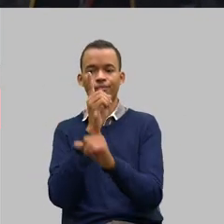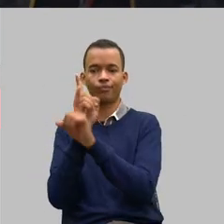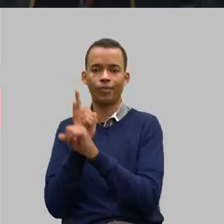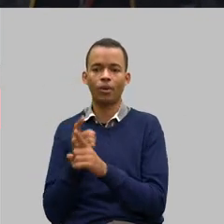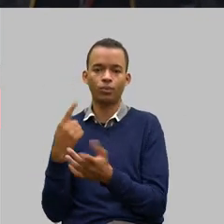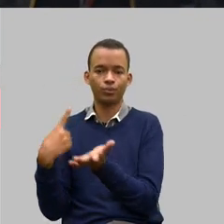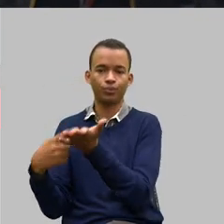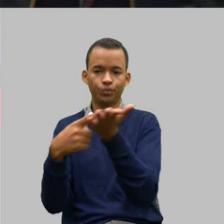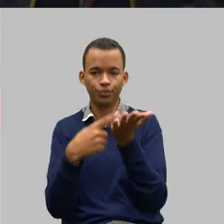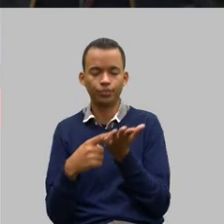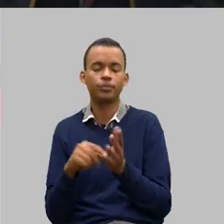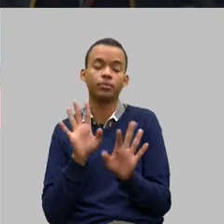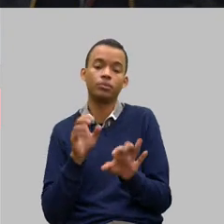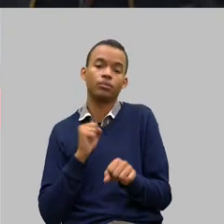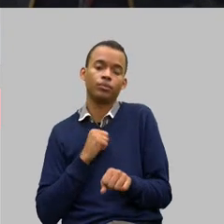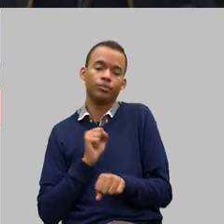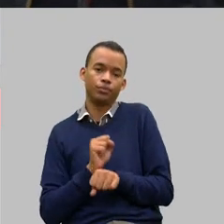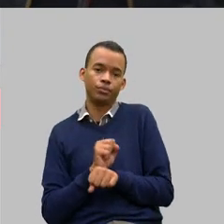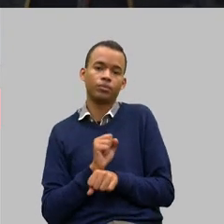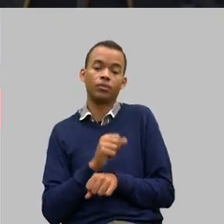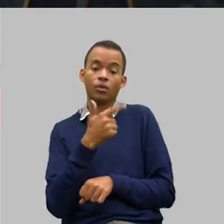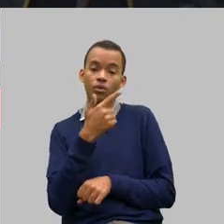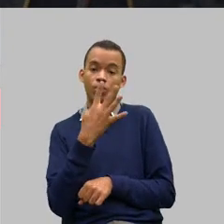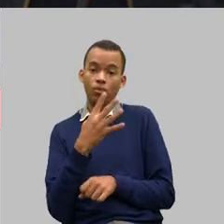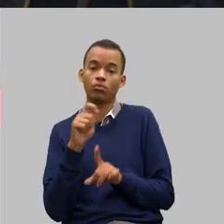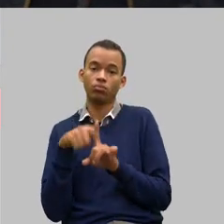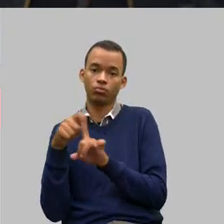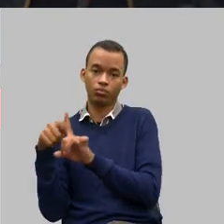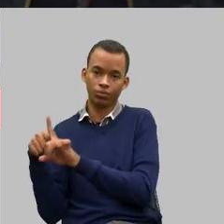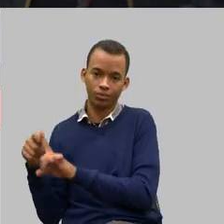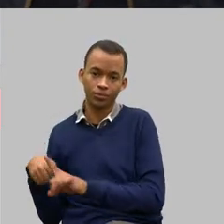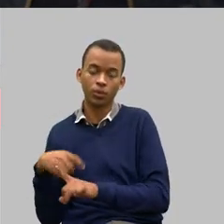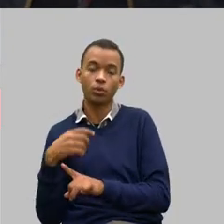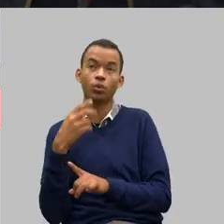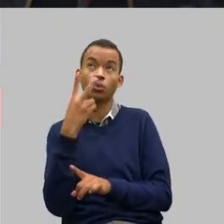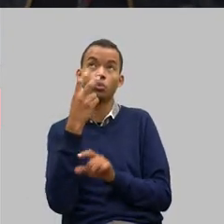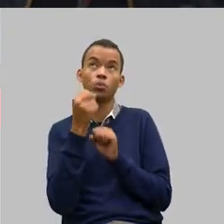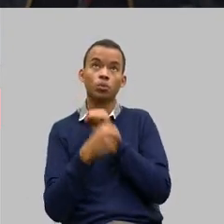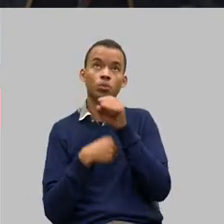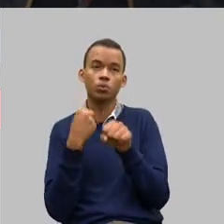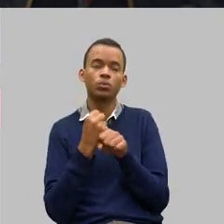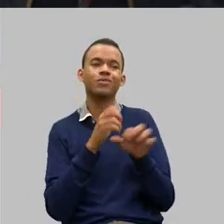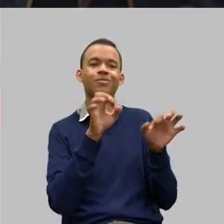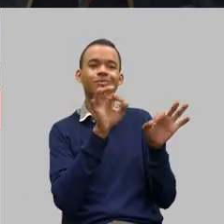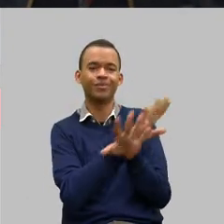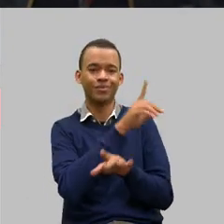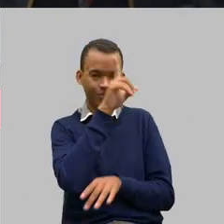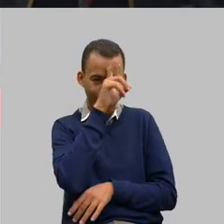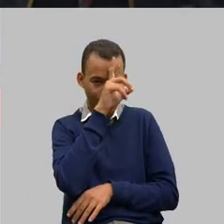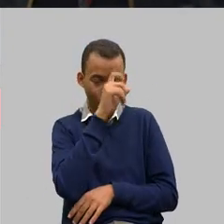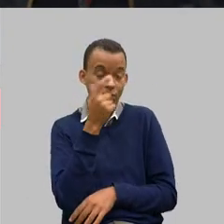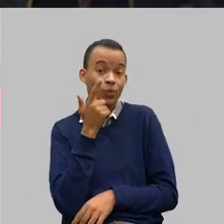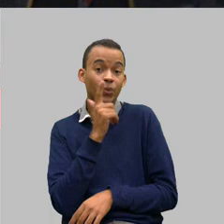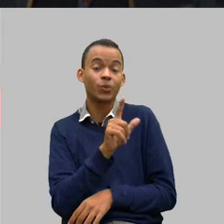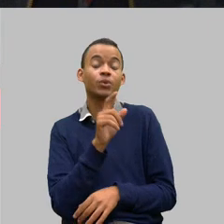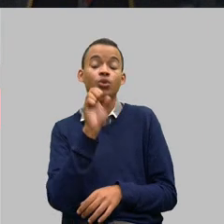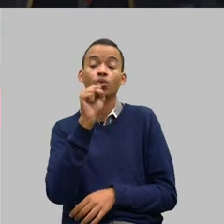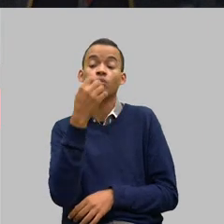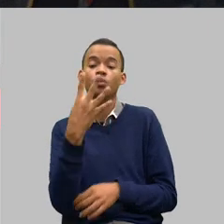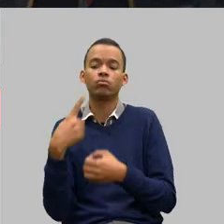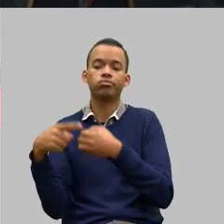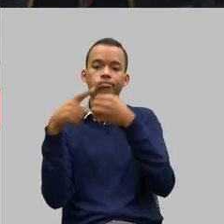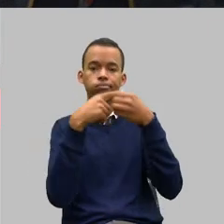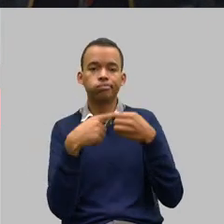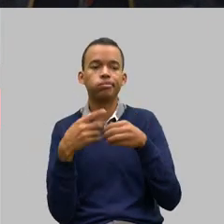próximos 24 meses nós vamos conseguir entregar aquela máquina pública lá pra região Leste vão ser mais de 84 municípios